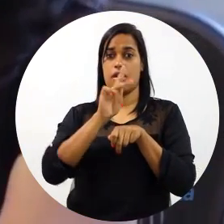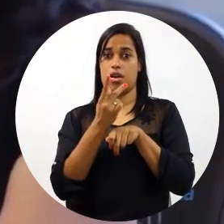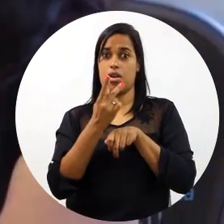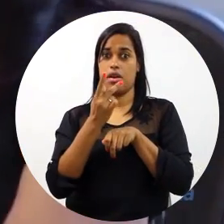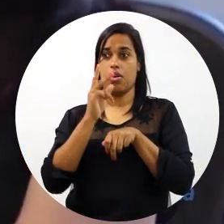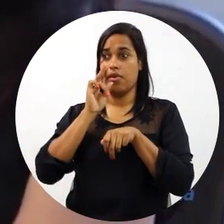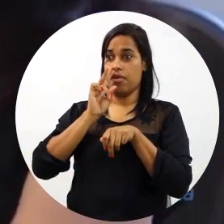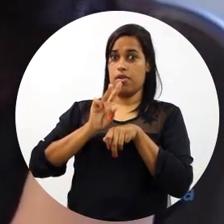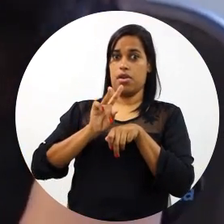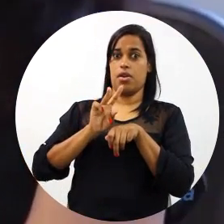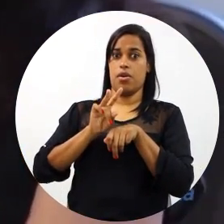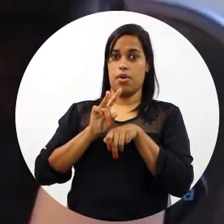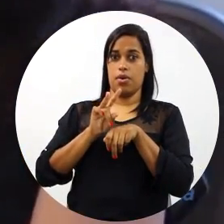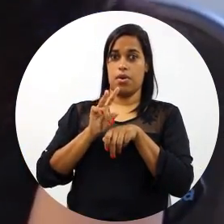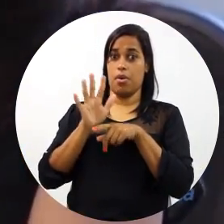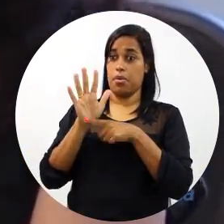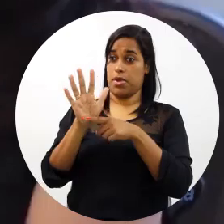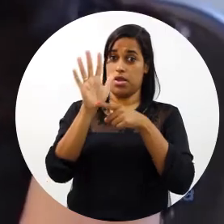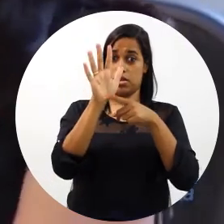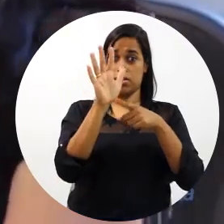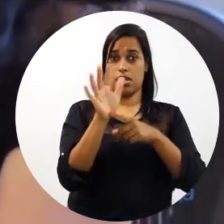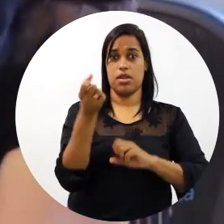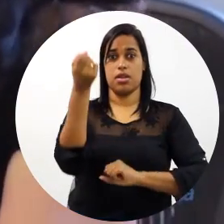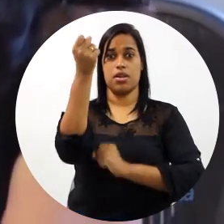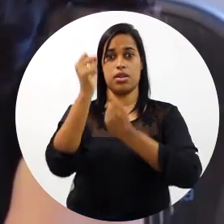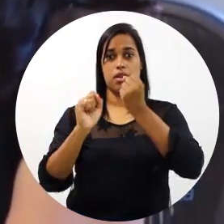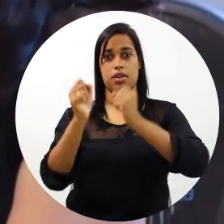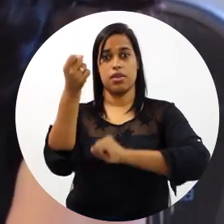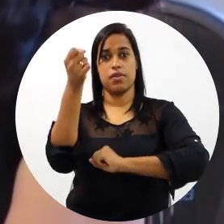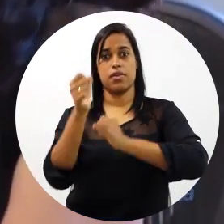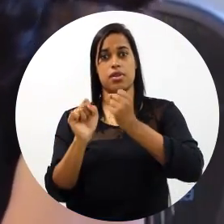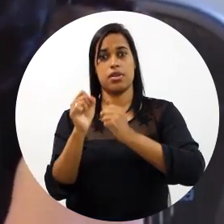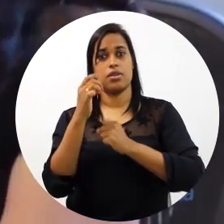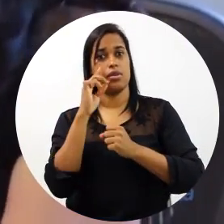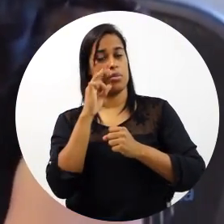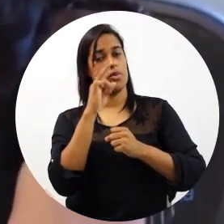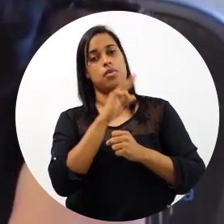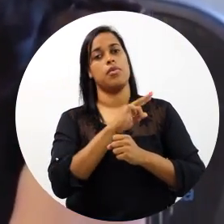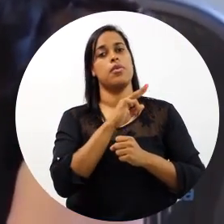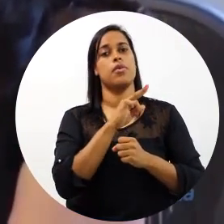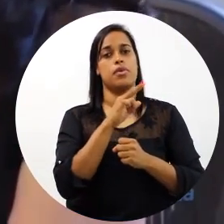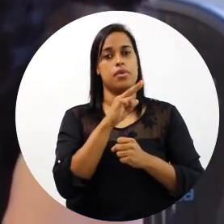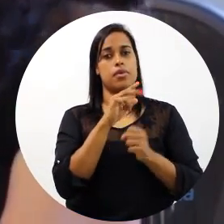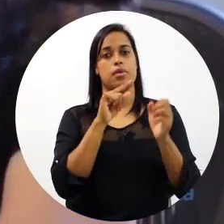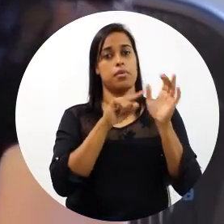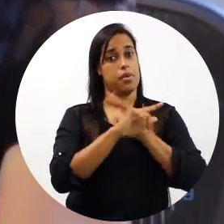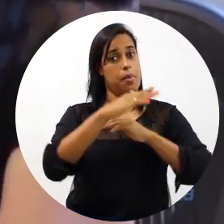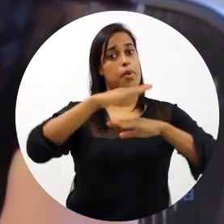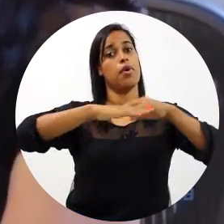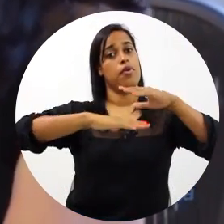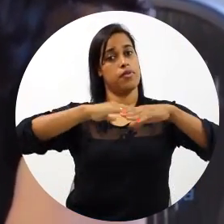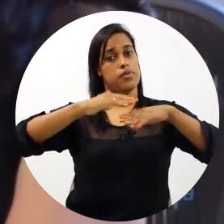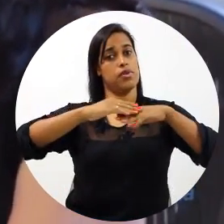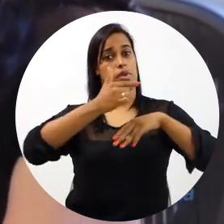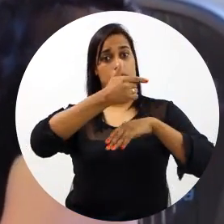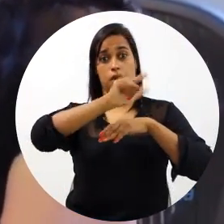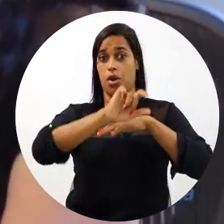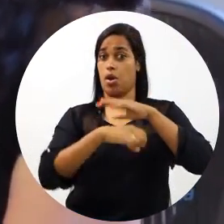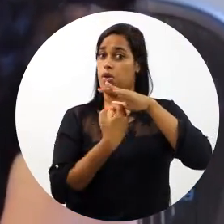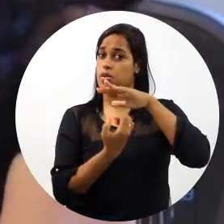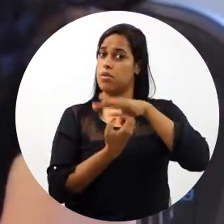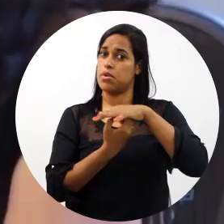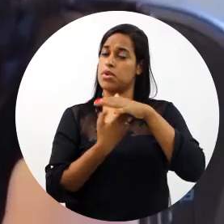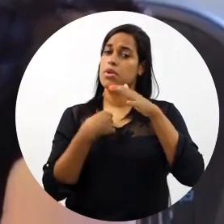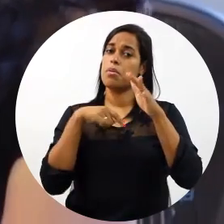aí vira-se, no meio apresentando a fábrica pra gente, vira-se para um rapaz, para esse funcionário de uma outra empresa e diz assim: